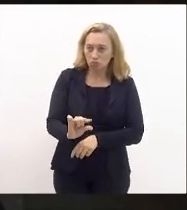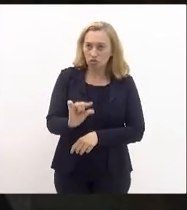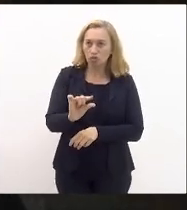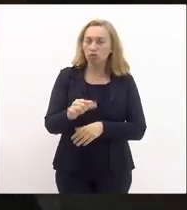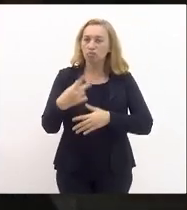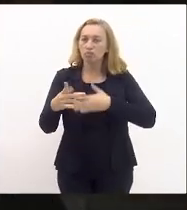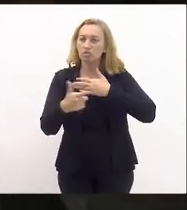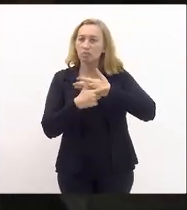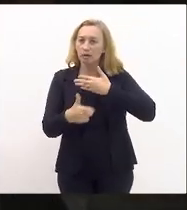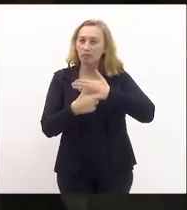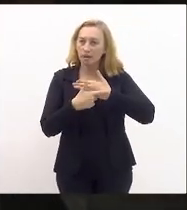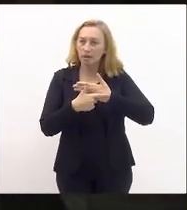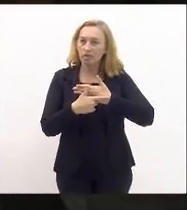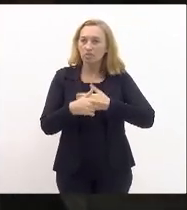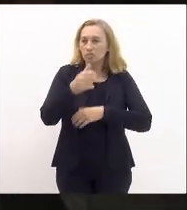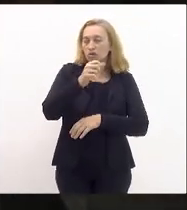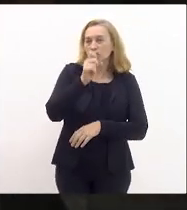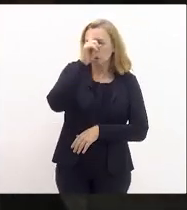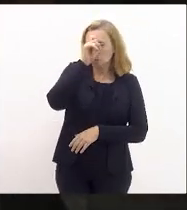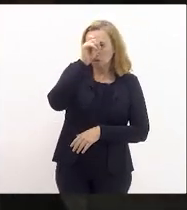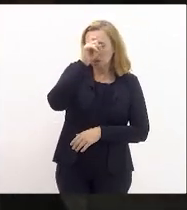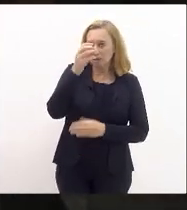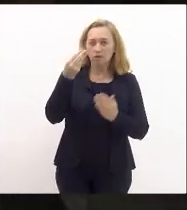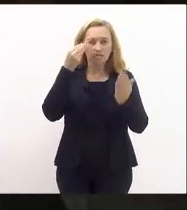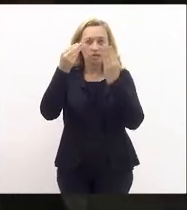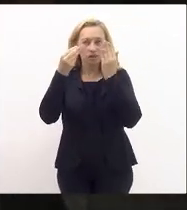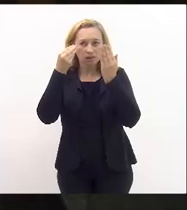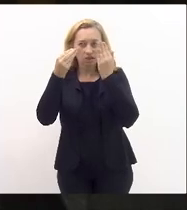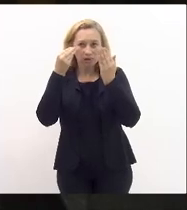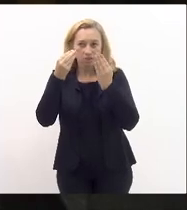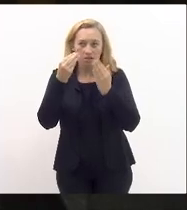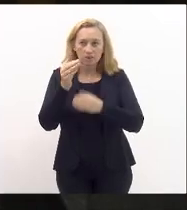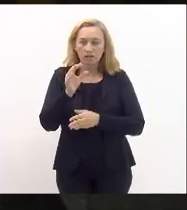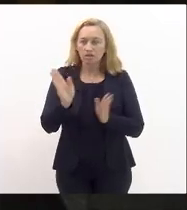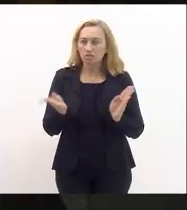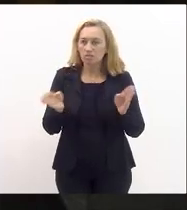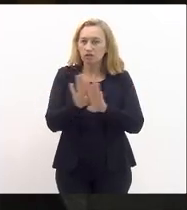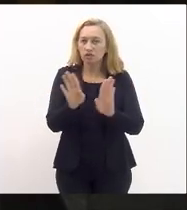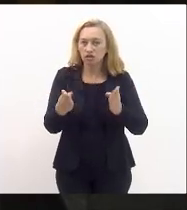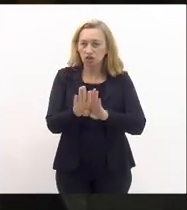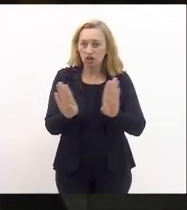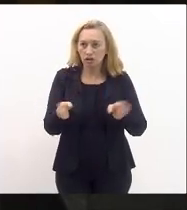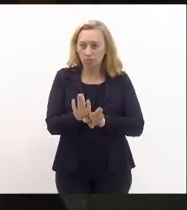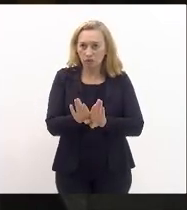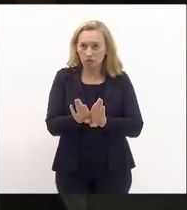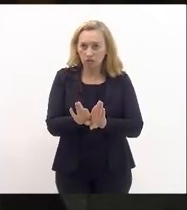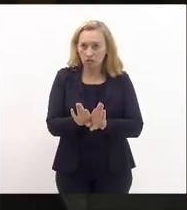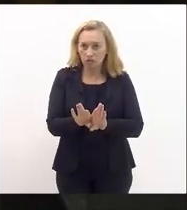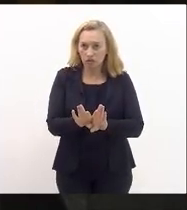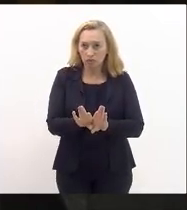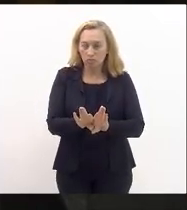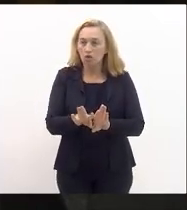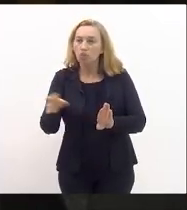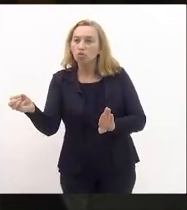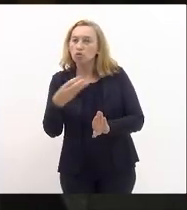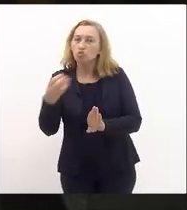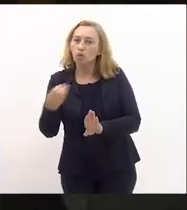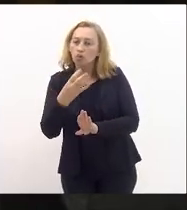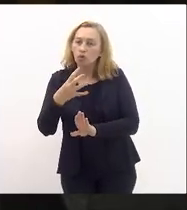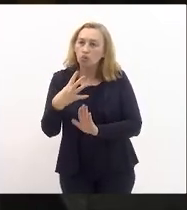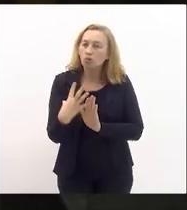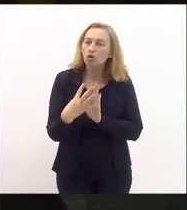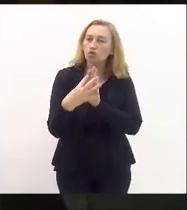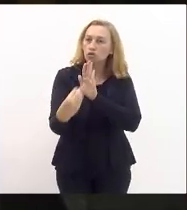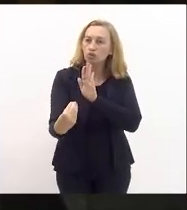papel à medida que os hospitais psiquiátricos foram sendo corretamente fechados para dar transição a esse novo modelo